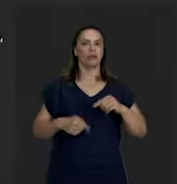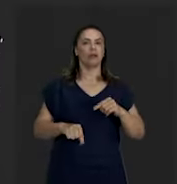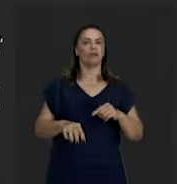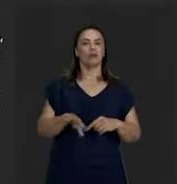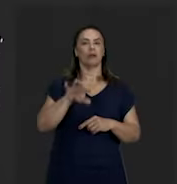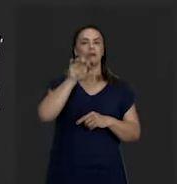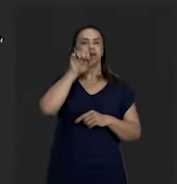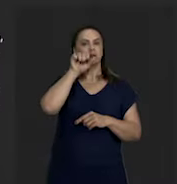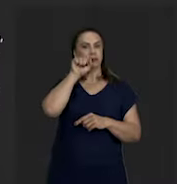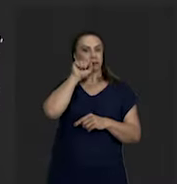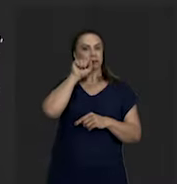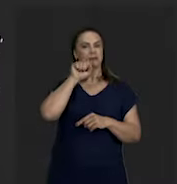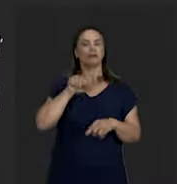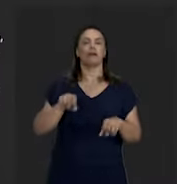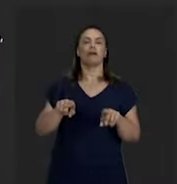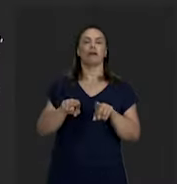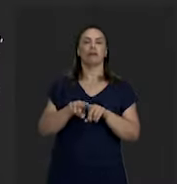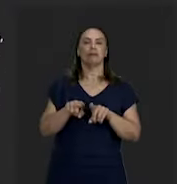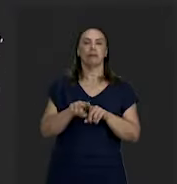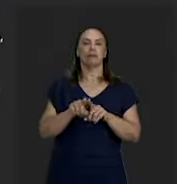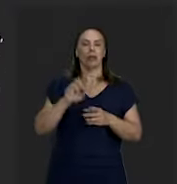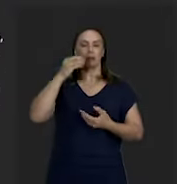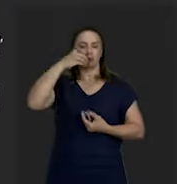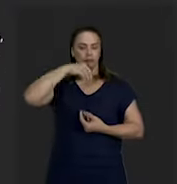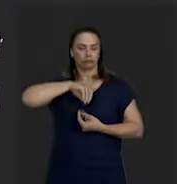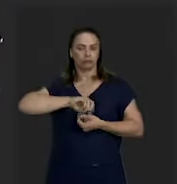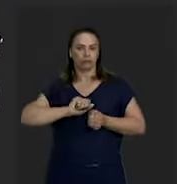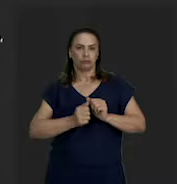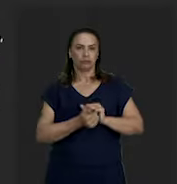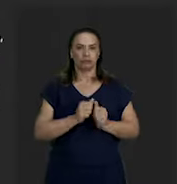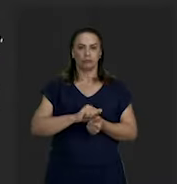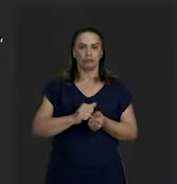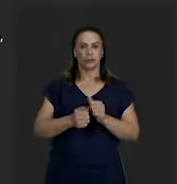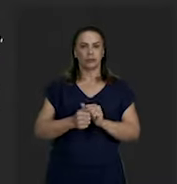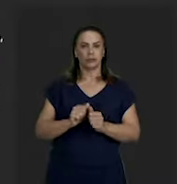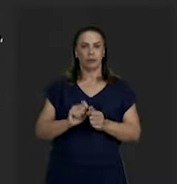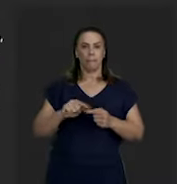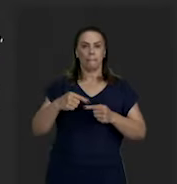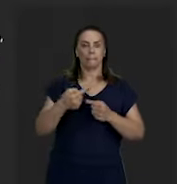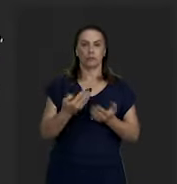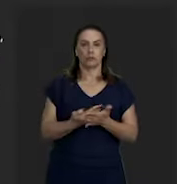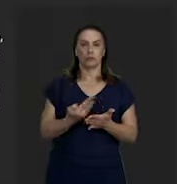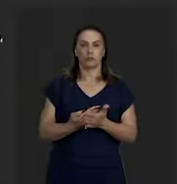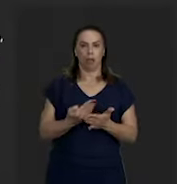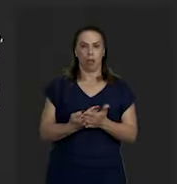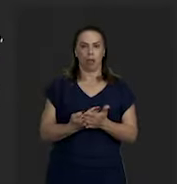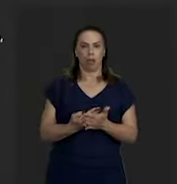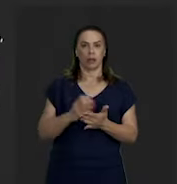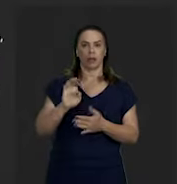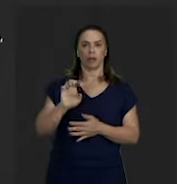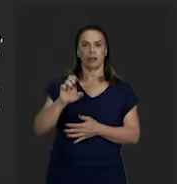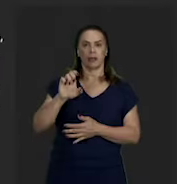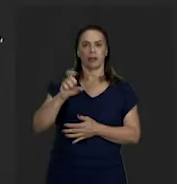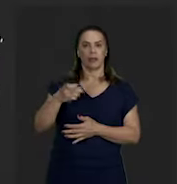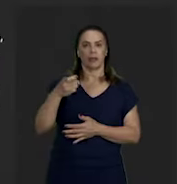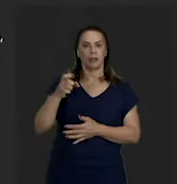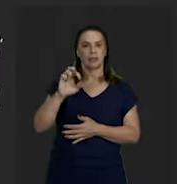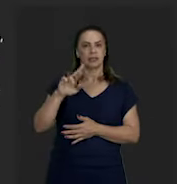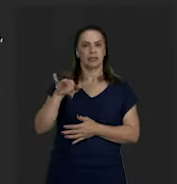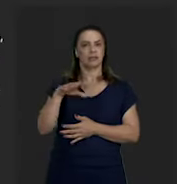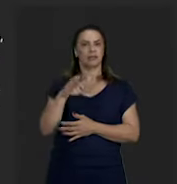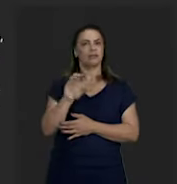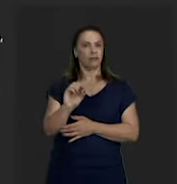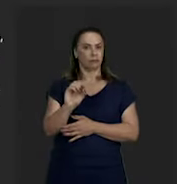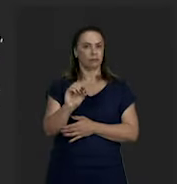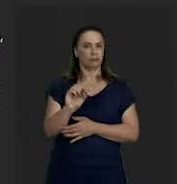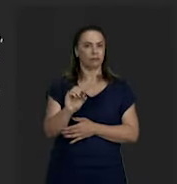no caso, a nossa próxima aula, observando como que o metabolismo acontece, como que